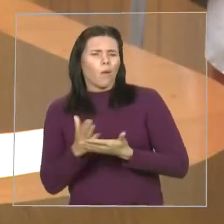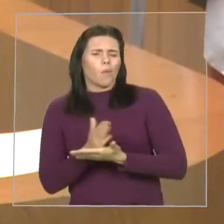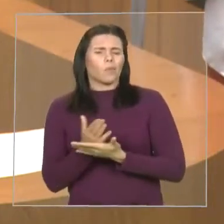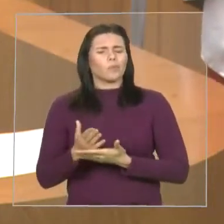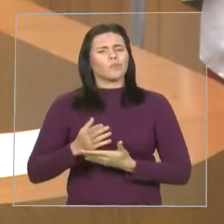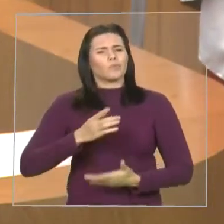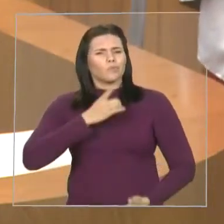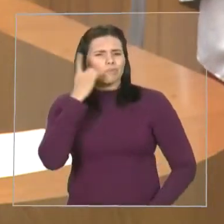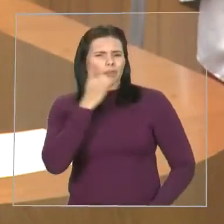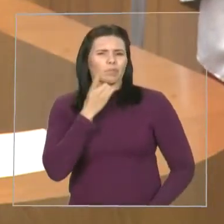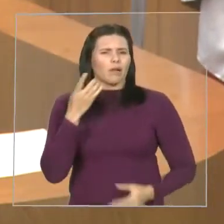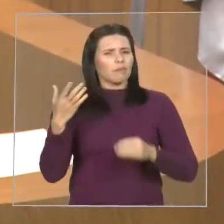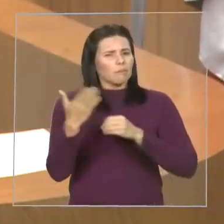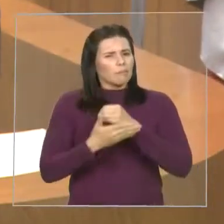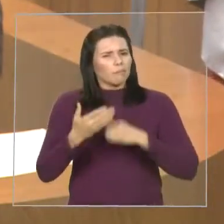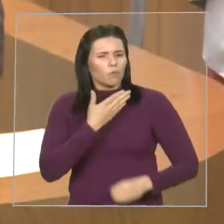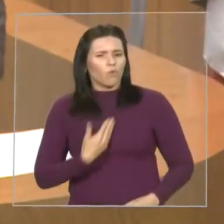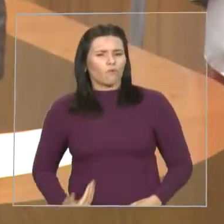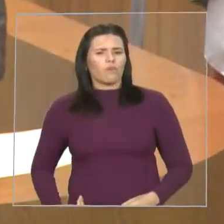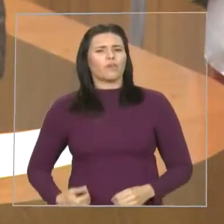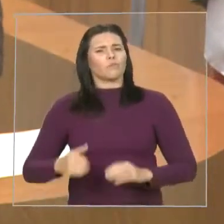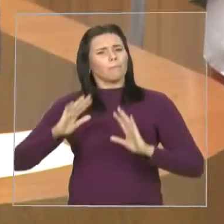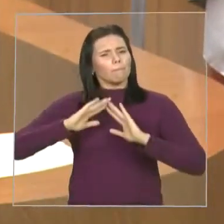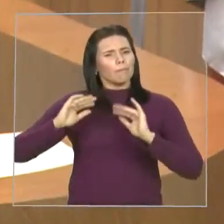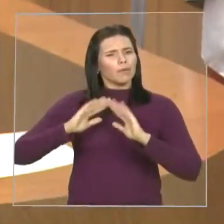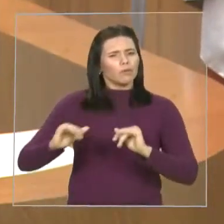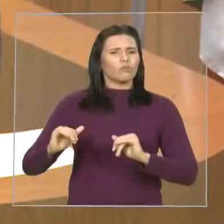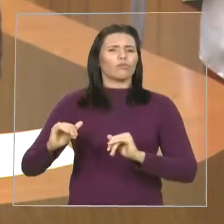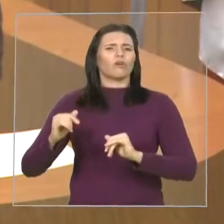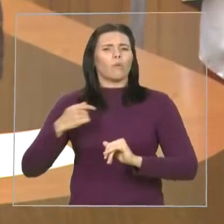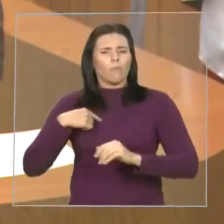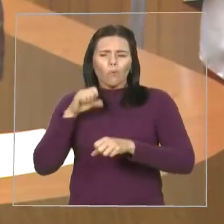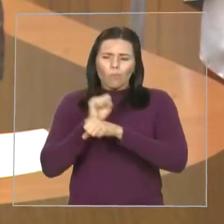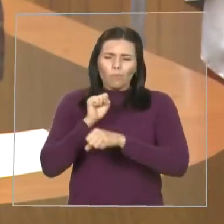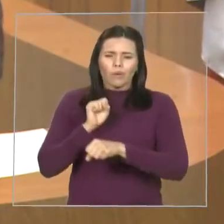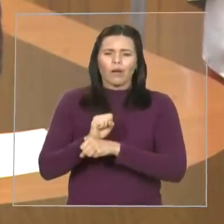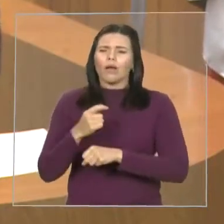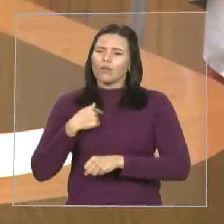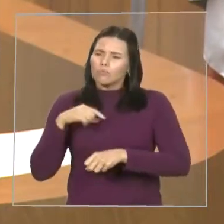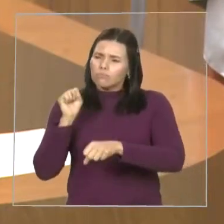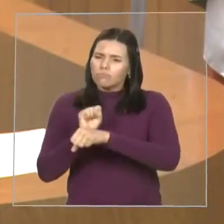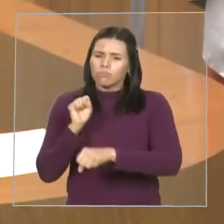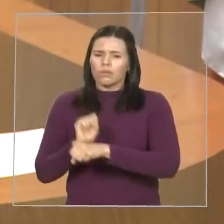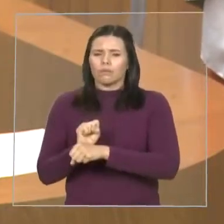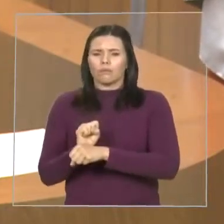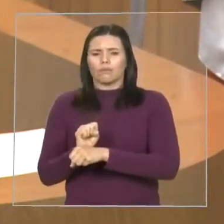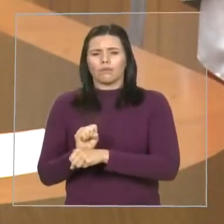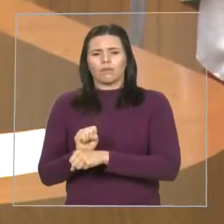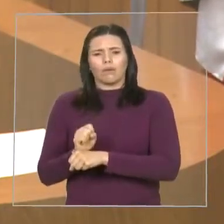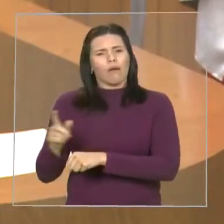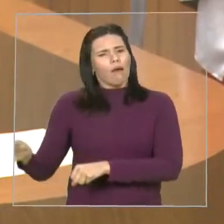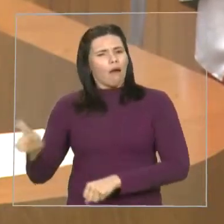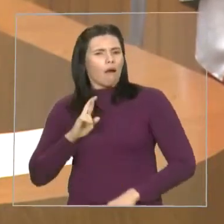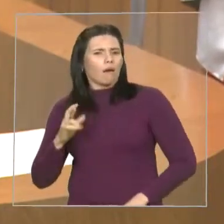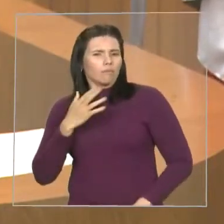porque eles queriam aprovar o projeto, e eu aguardei a posição do governo do Estado, e não chegou.